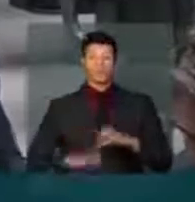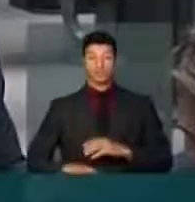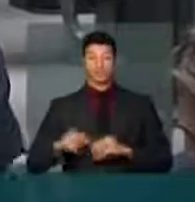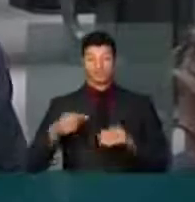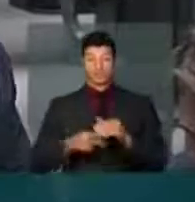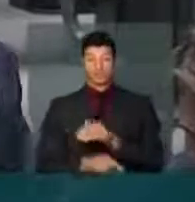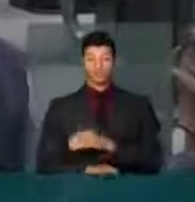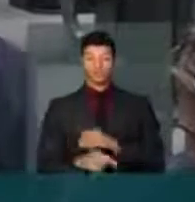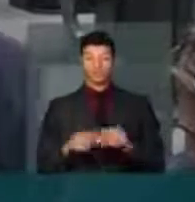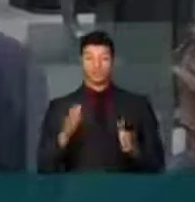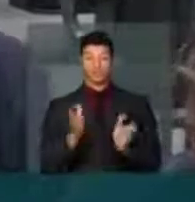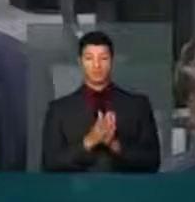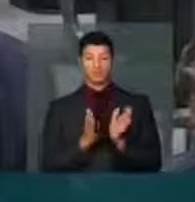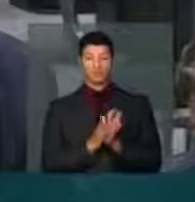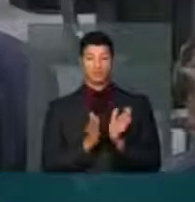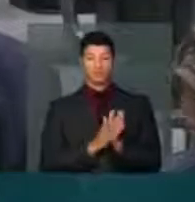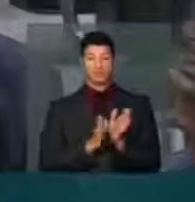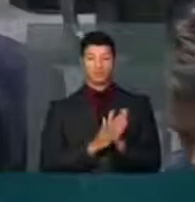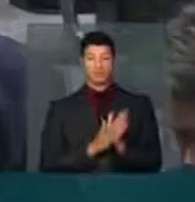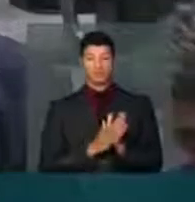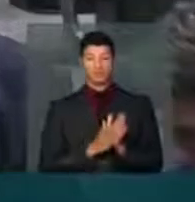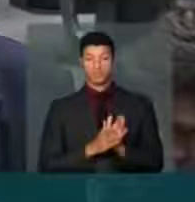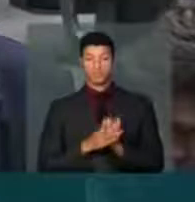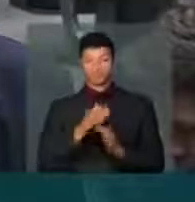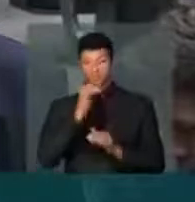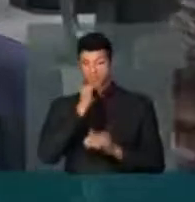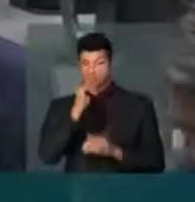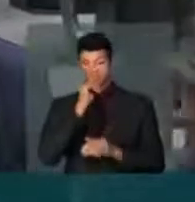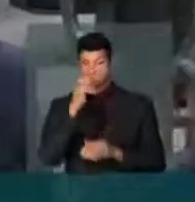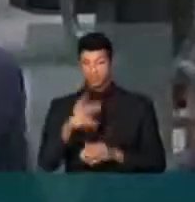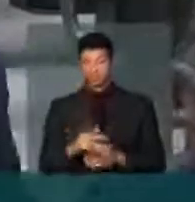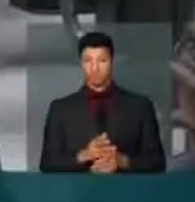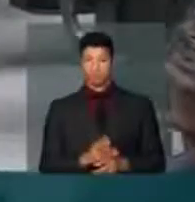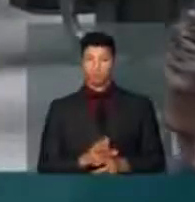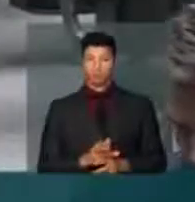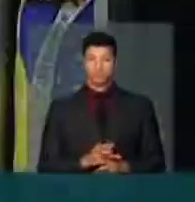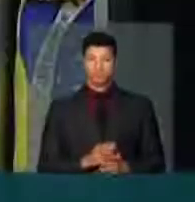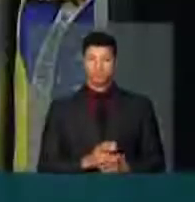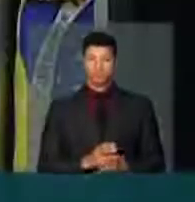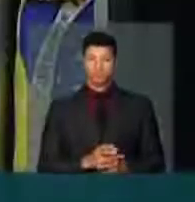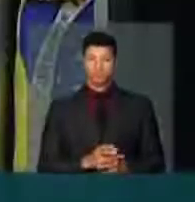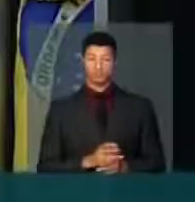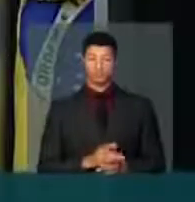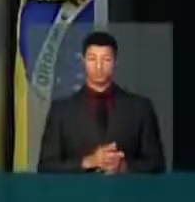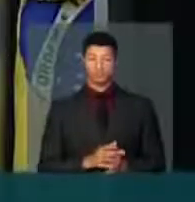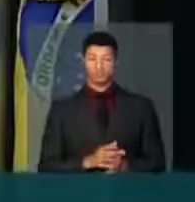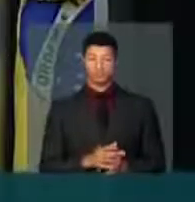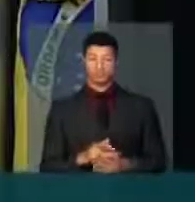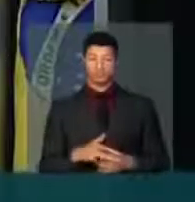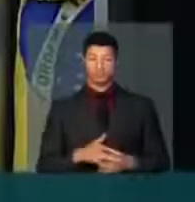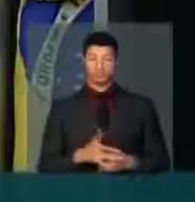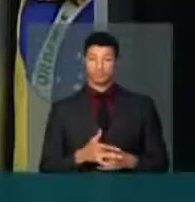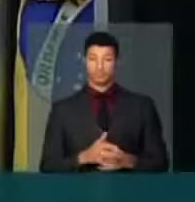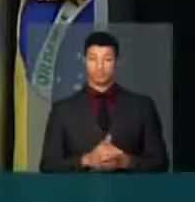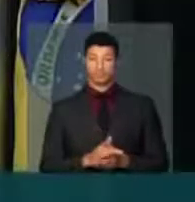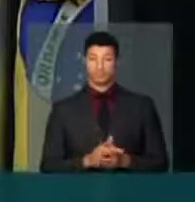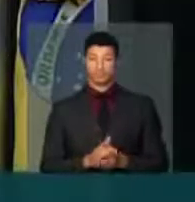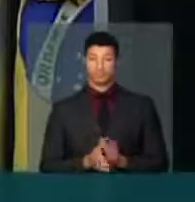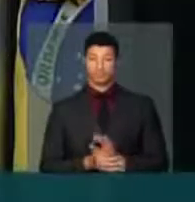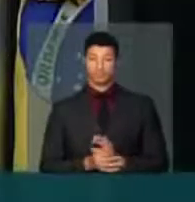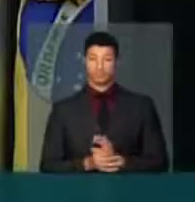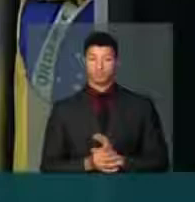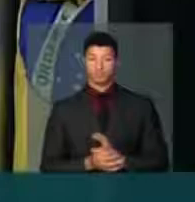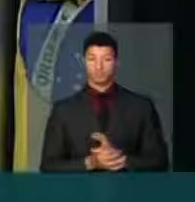de afundar. Parabéns ao pronunciamento de Vossa Excelência. Eu agradeço ao nobre deputado,